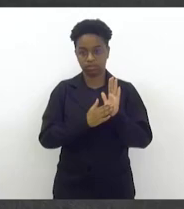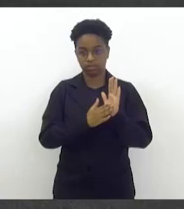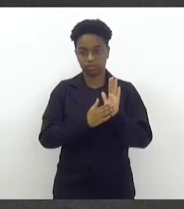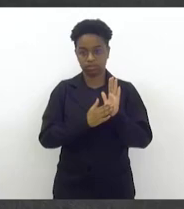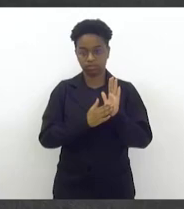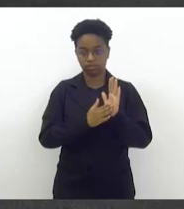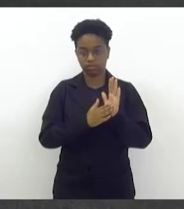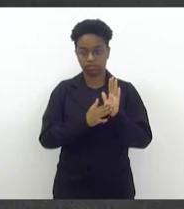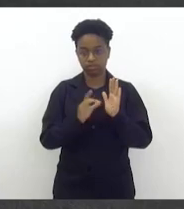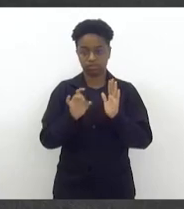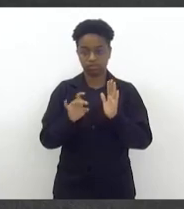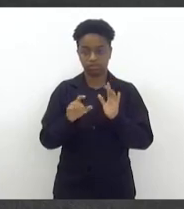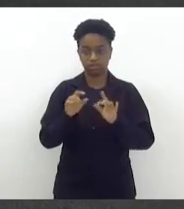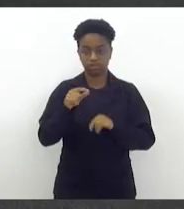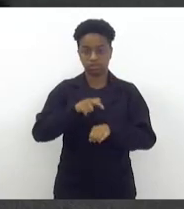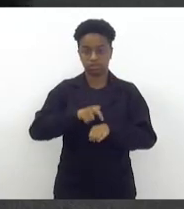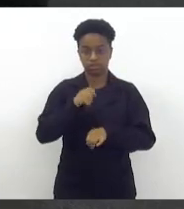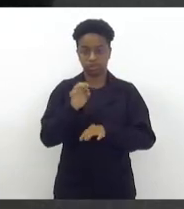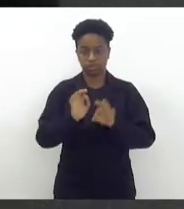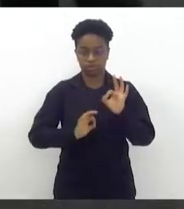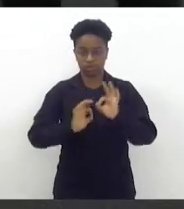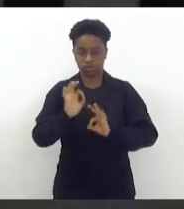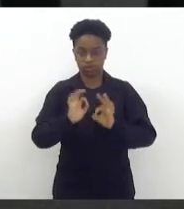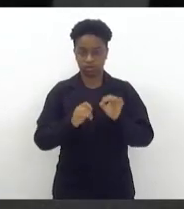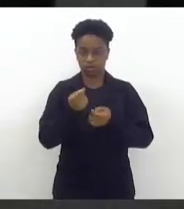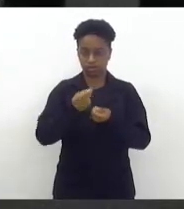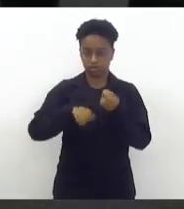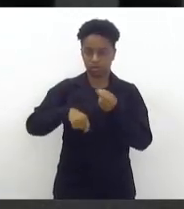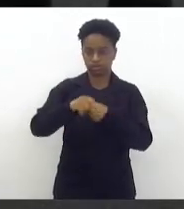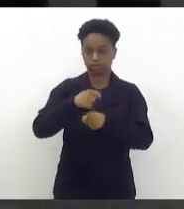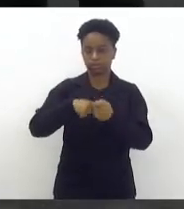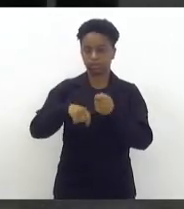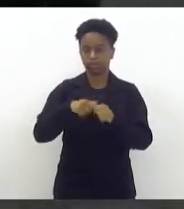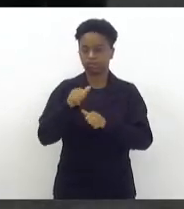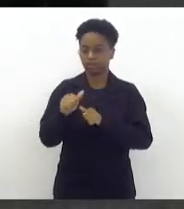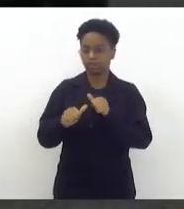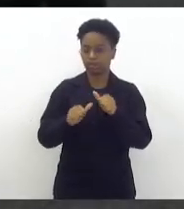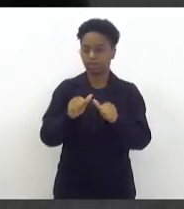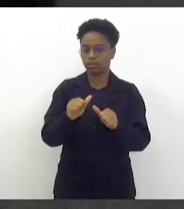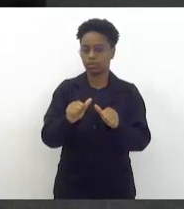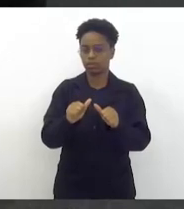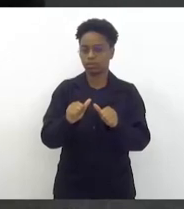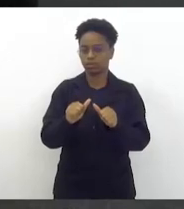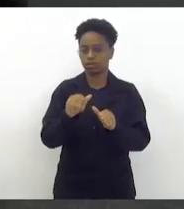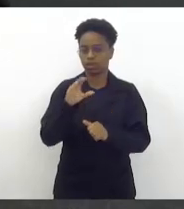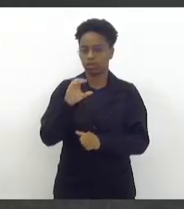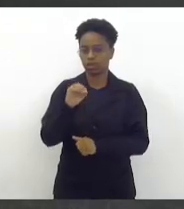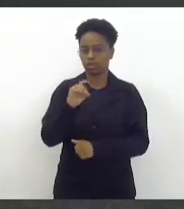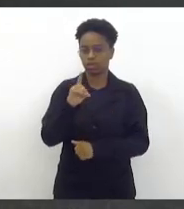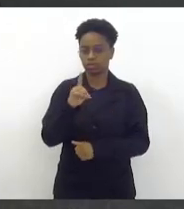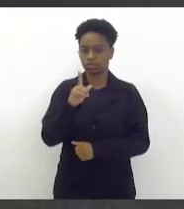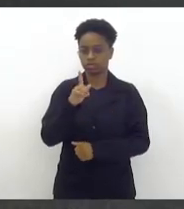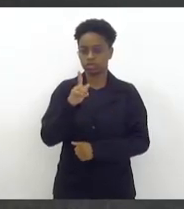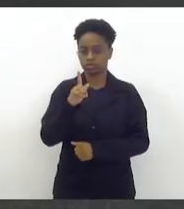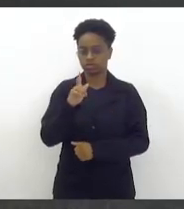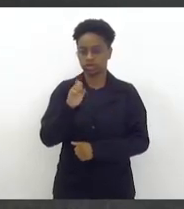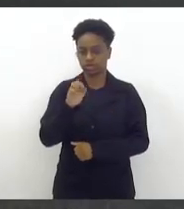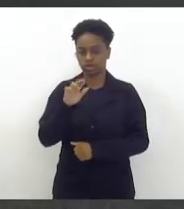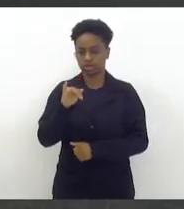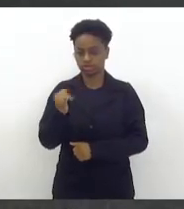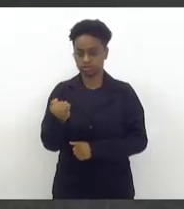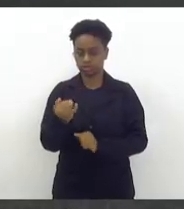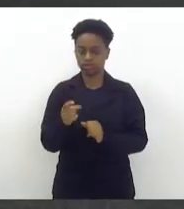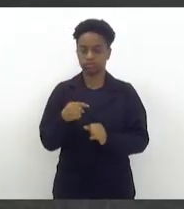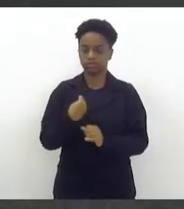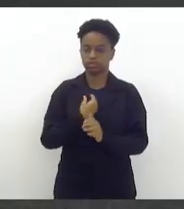na organização administrativa altera o CODGERS, que foi